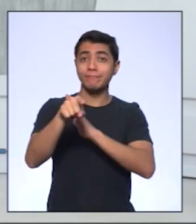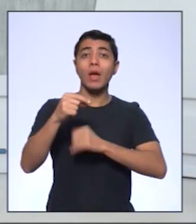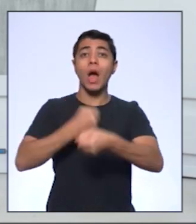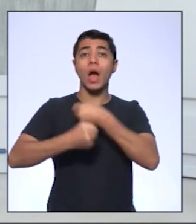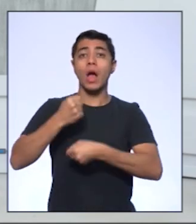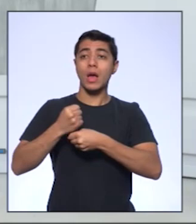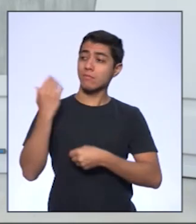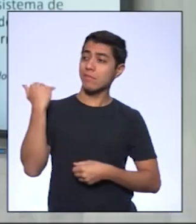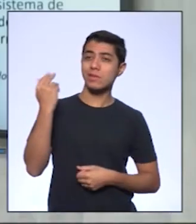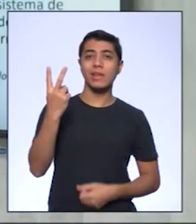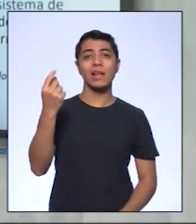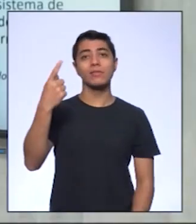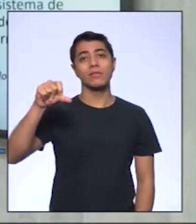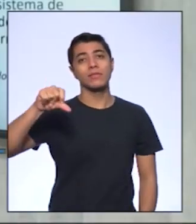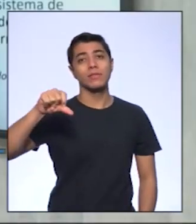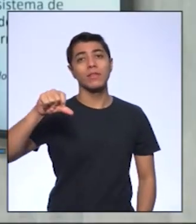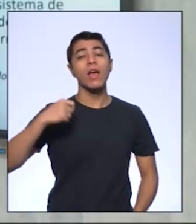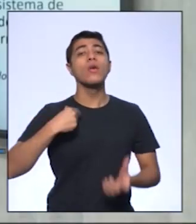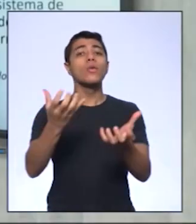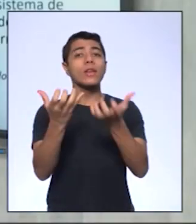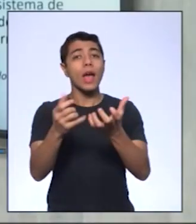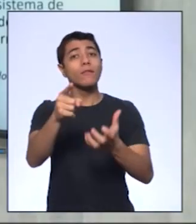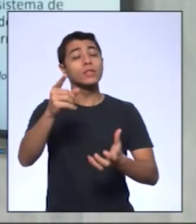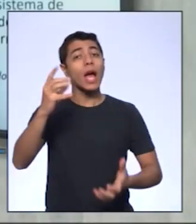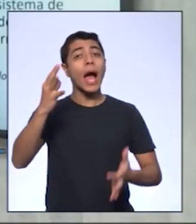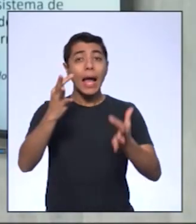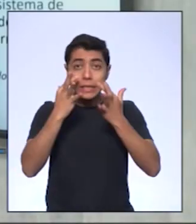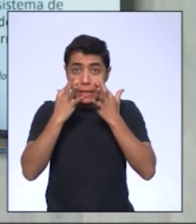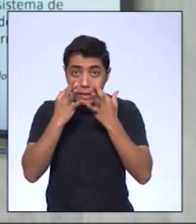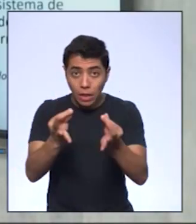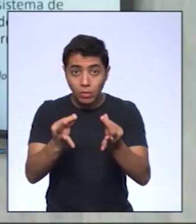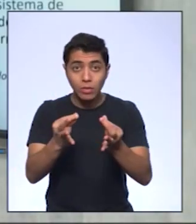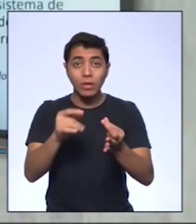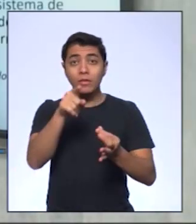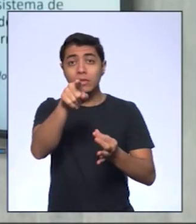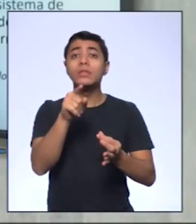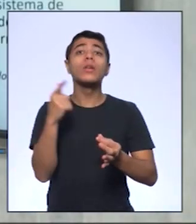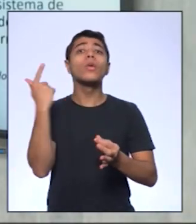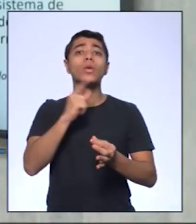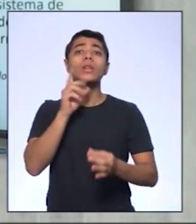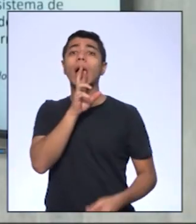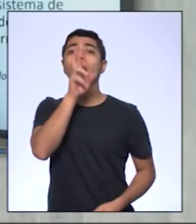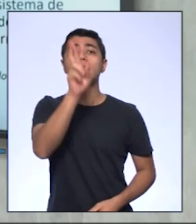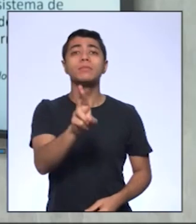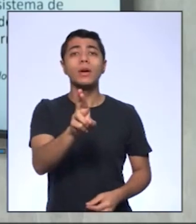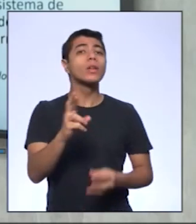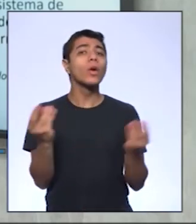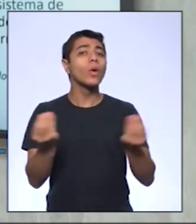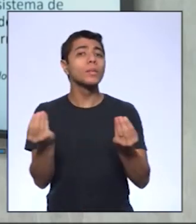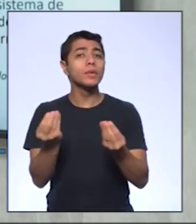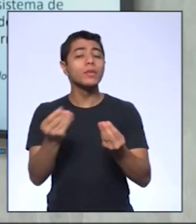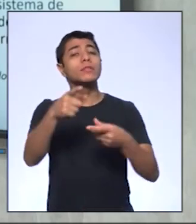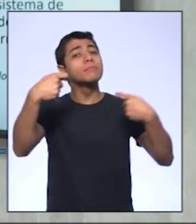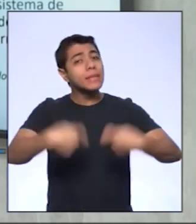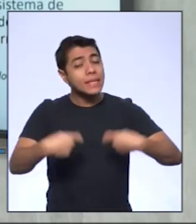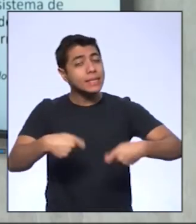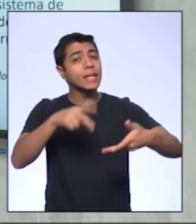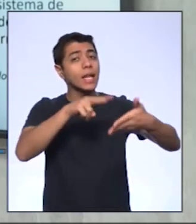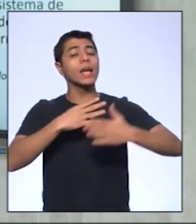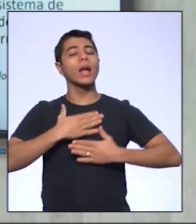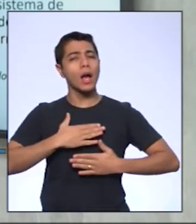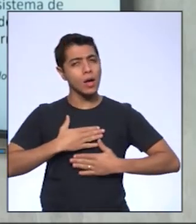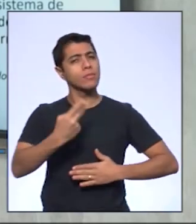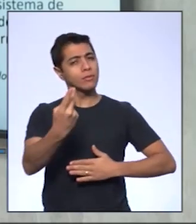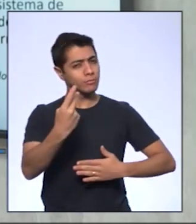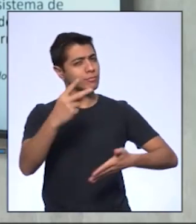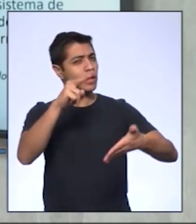Tudo bem? Mano, o que eu quero que você saiba para fazer essa questão, né? Qual que é a importância do que a gente tem que ler? Eu vou ler com você, calma que eu vou ler com